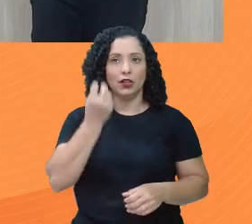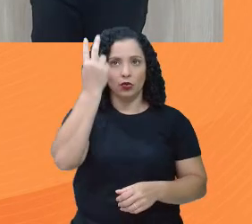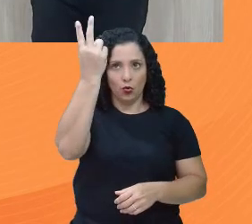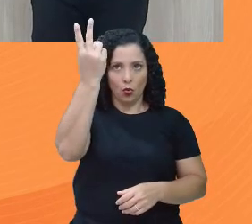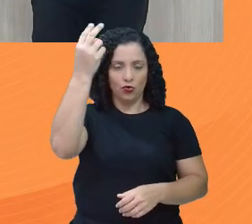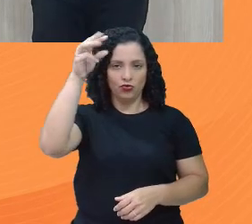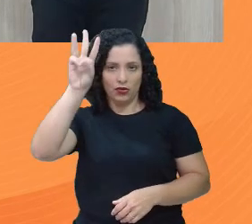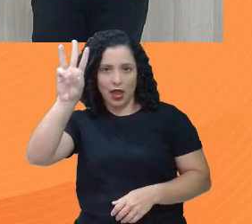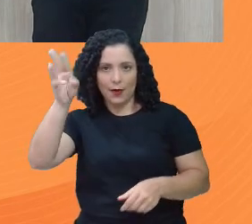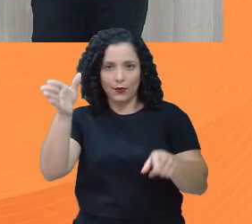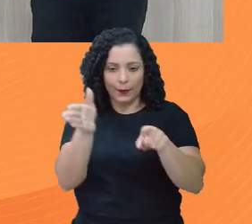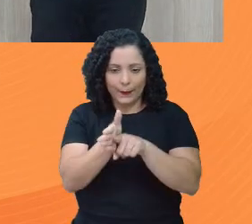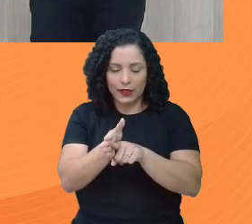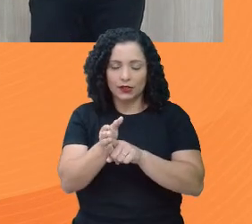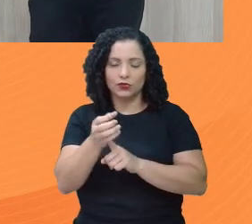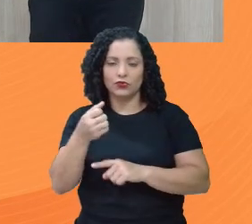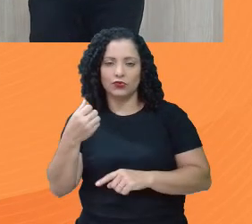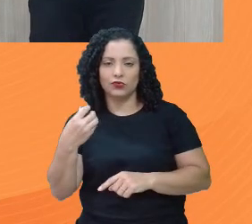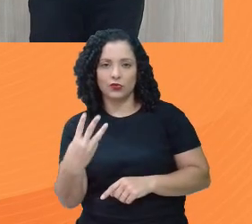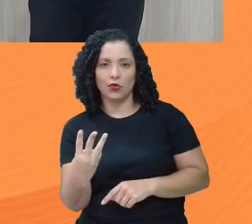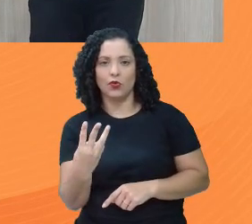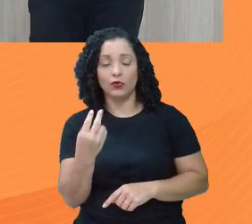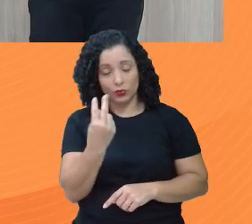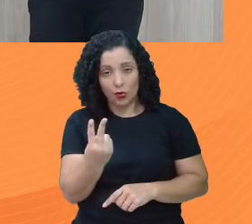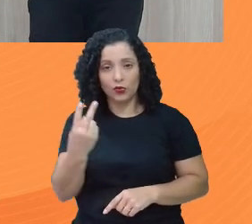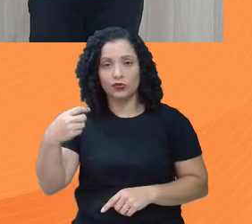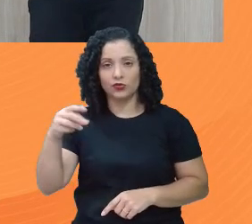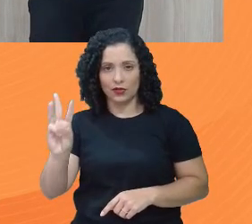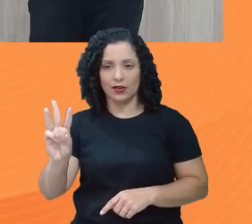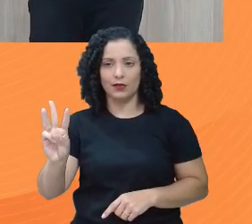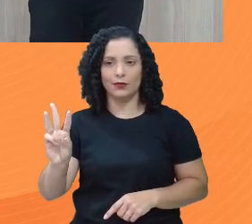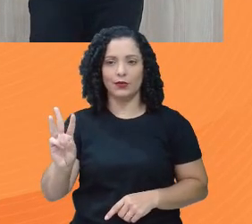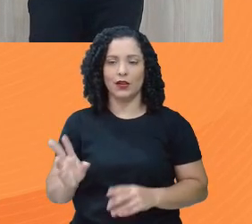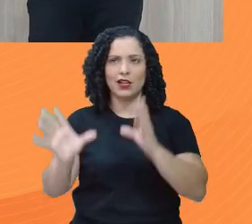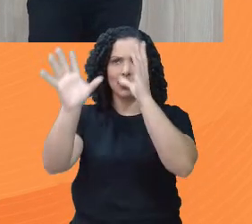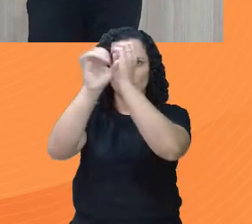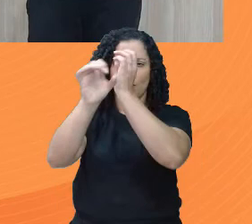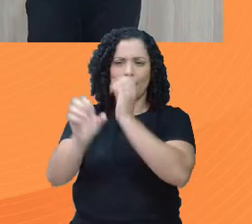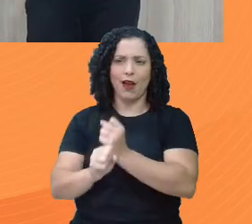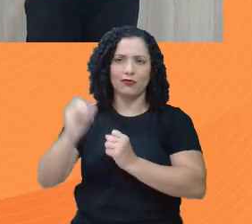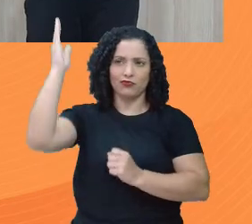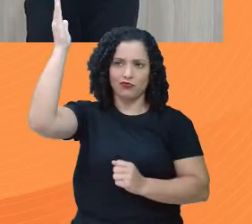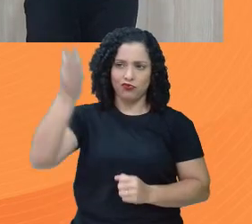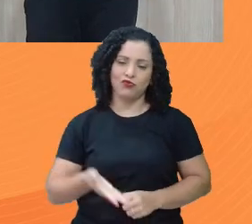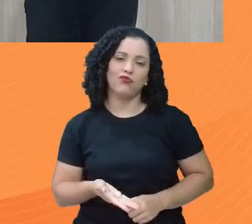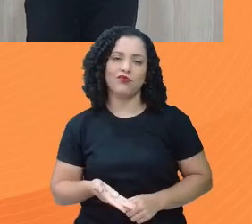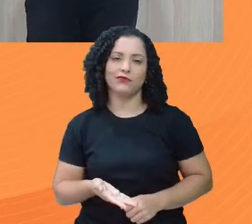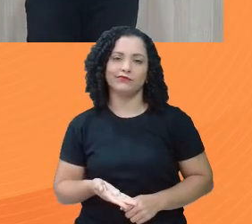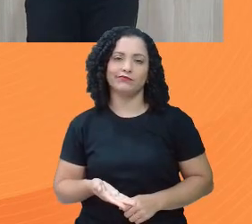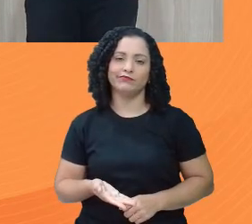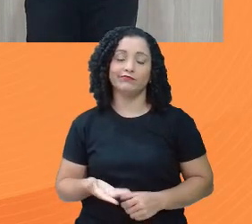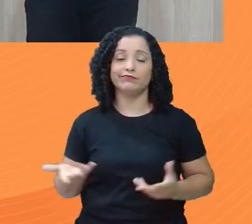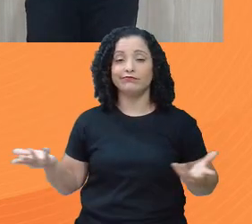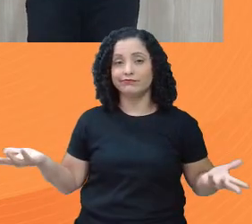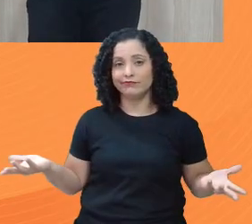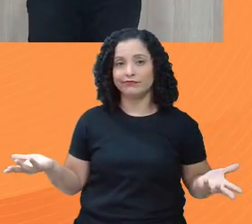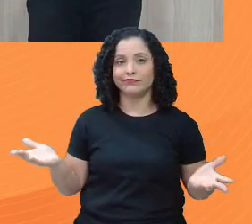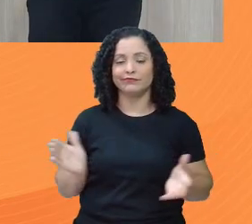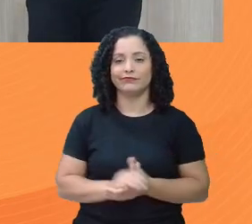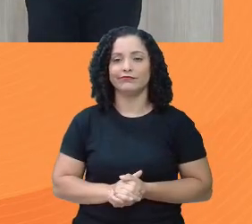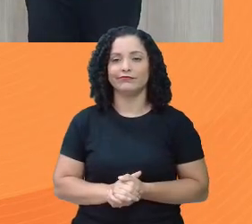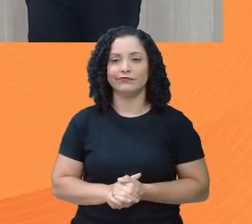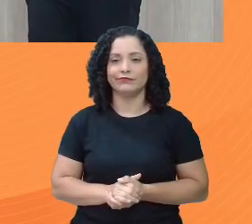2w, então pode notar que eles são simétricos. Quando você somar, eles vão se anular. Então, a resposta vai dar igual a